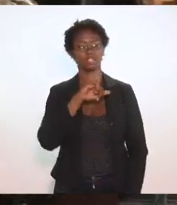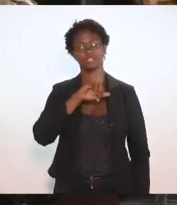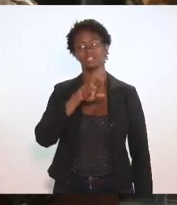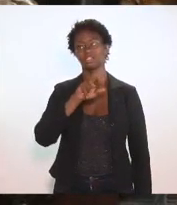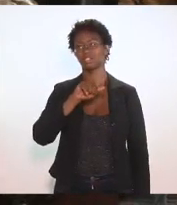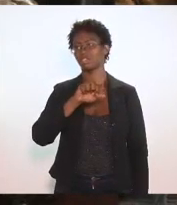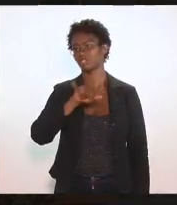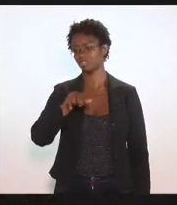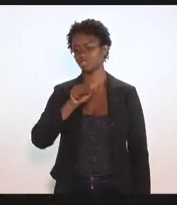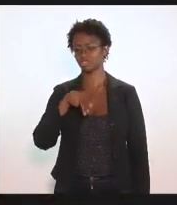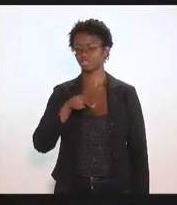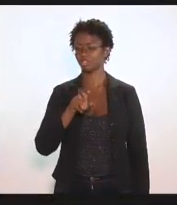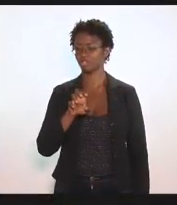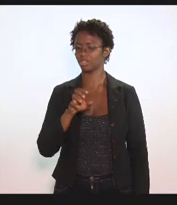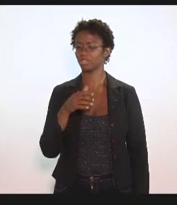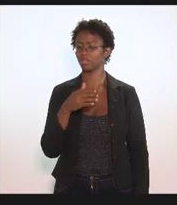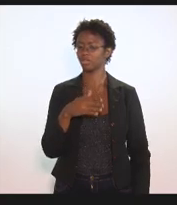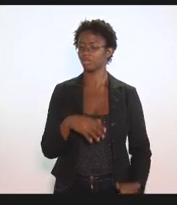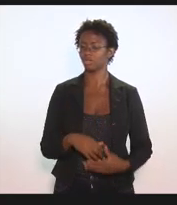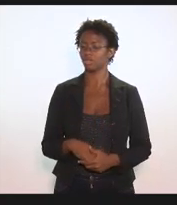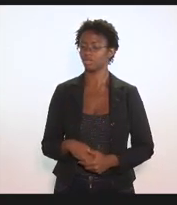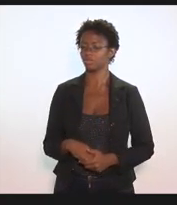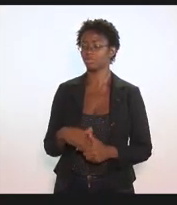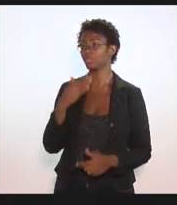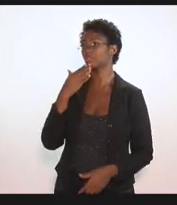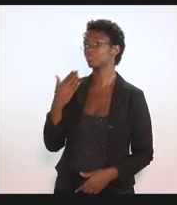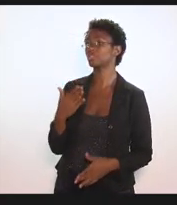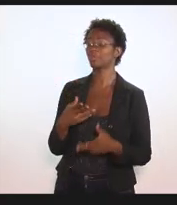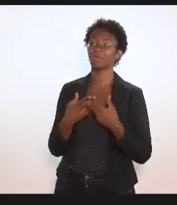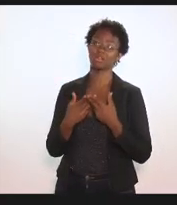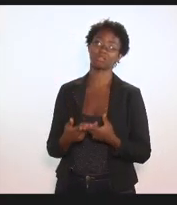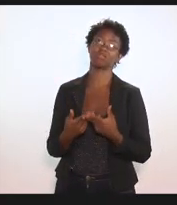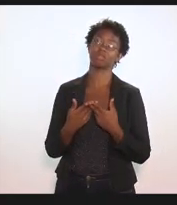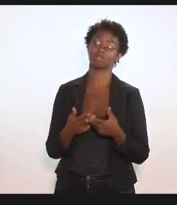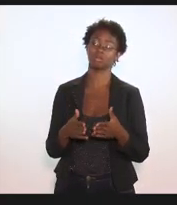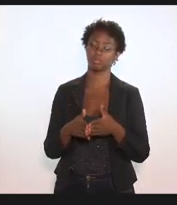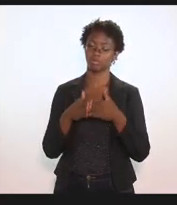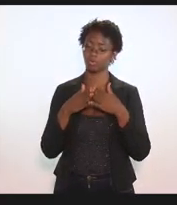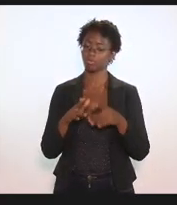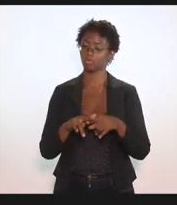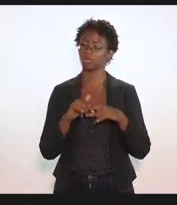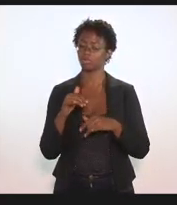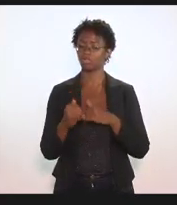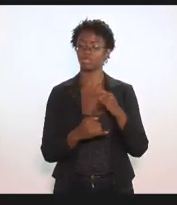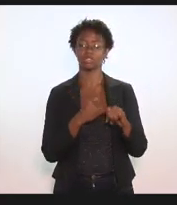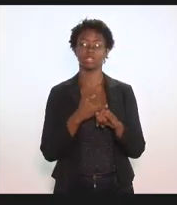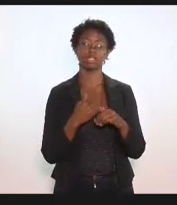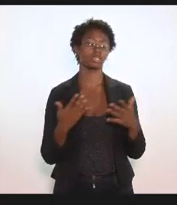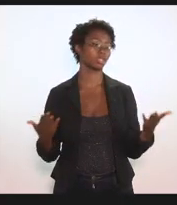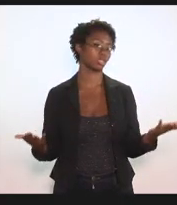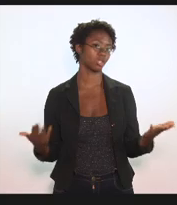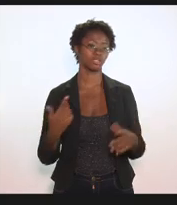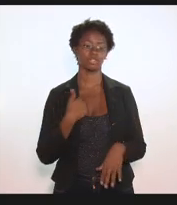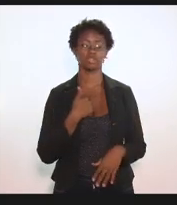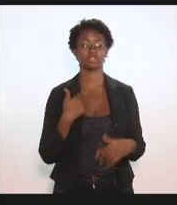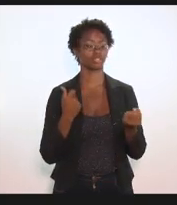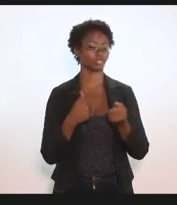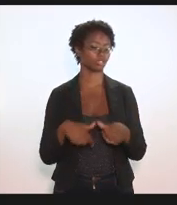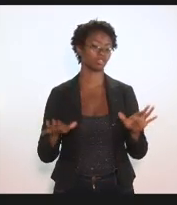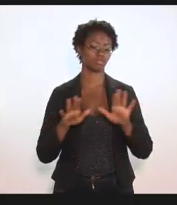Presidente, primeiro eu queria pedir um pouco mais de paciência, porque nós estamos online e eu não tenho necessidade